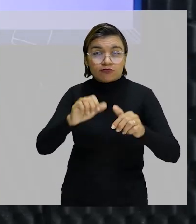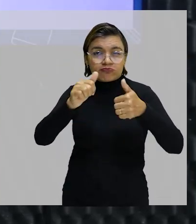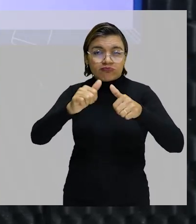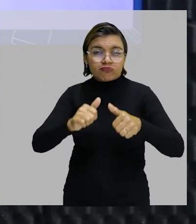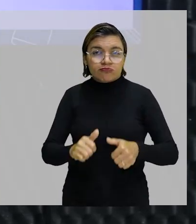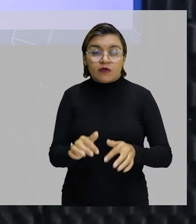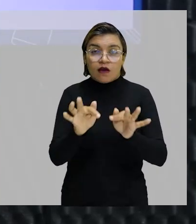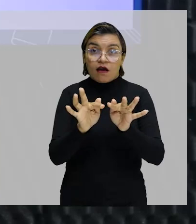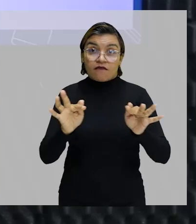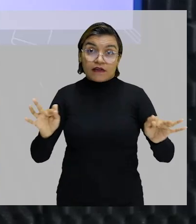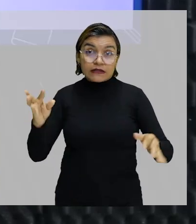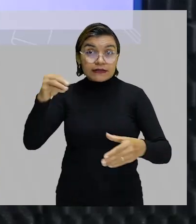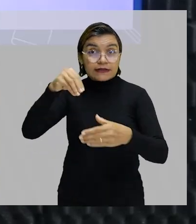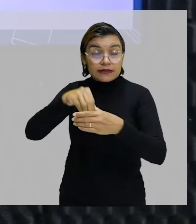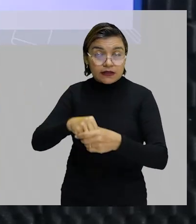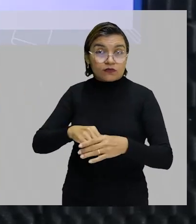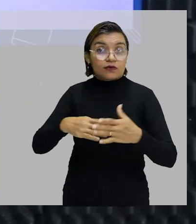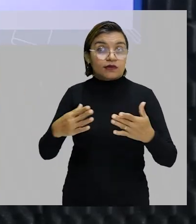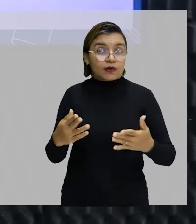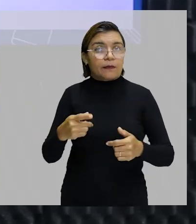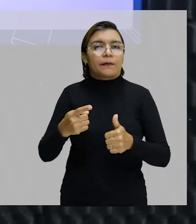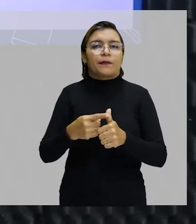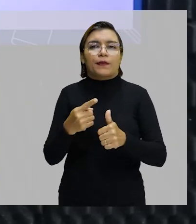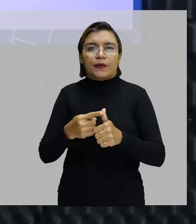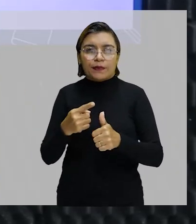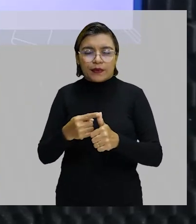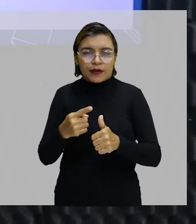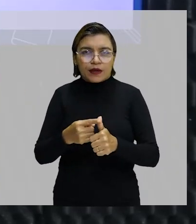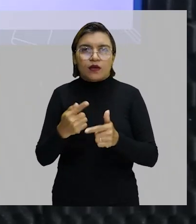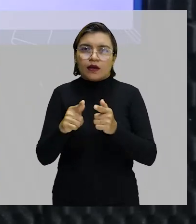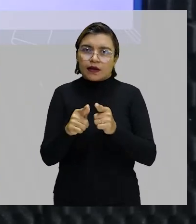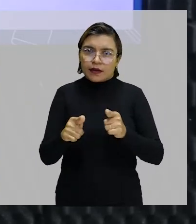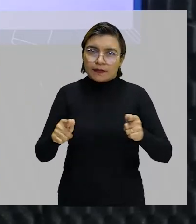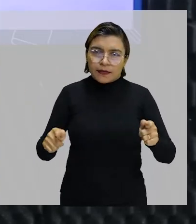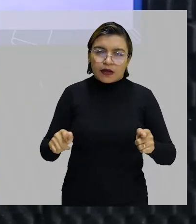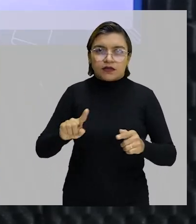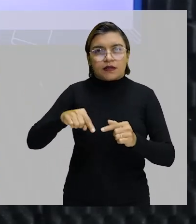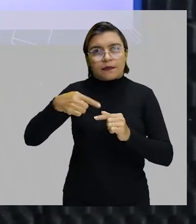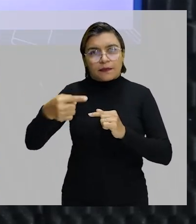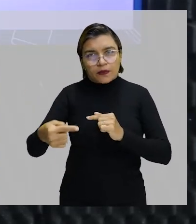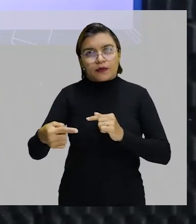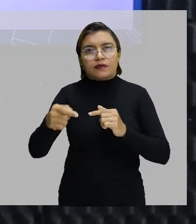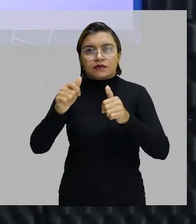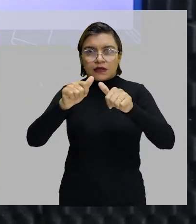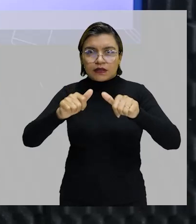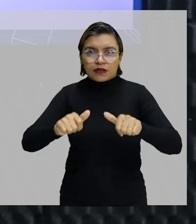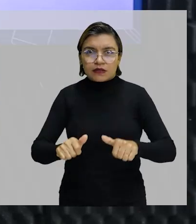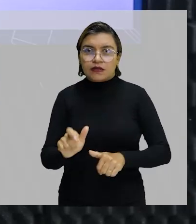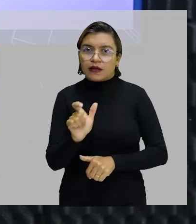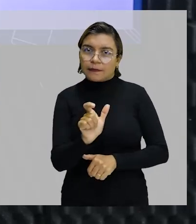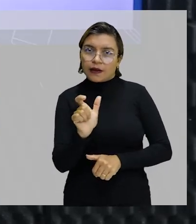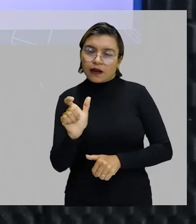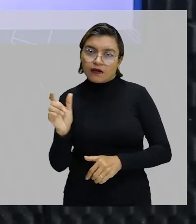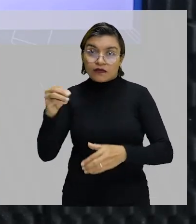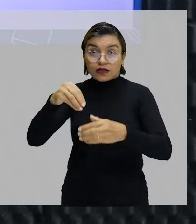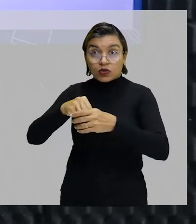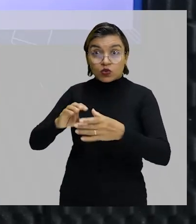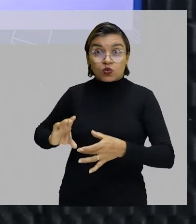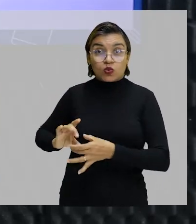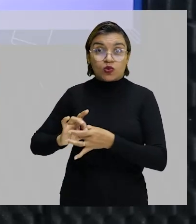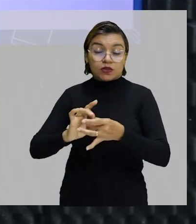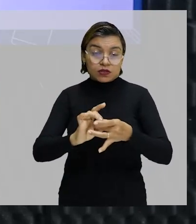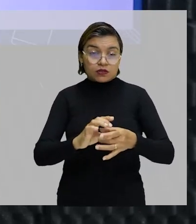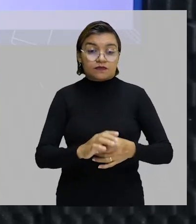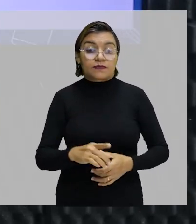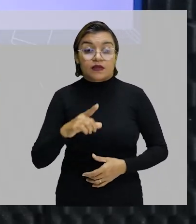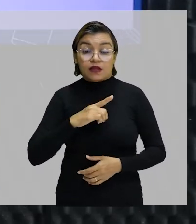frases vão estar inseridas. Então, a gente primeiro faz a parte gramatical para depois analisar essas expressões inseridas no contexto. Eu